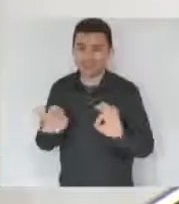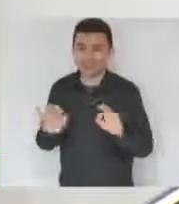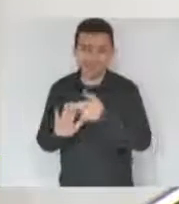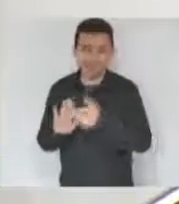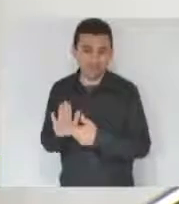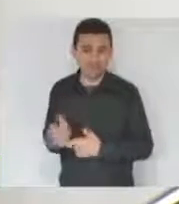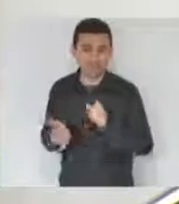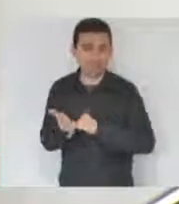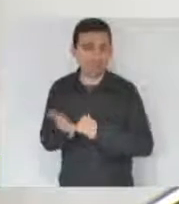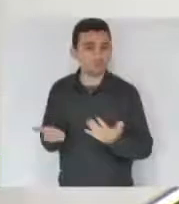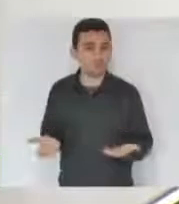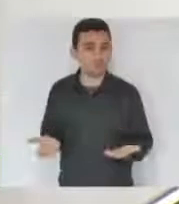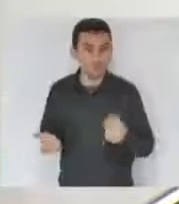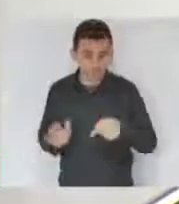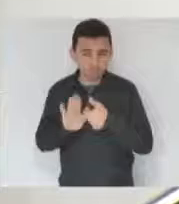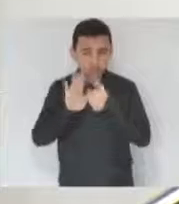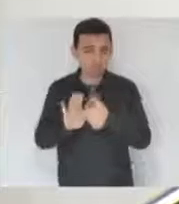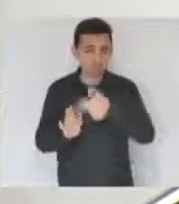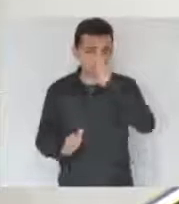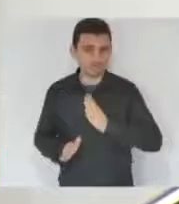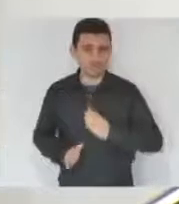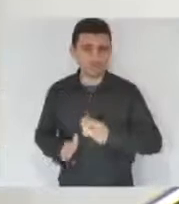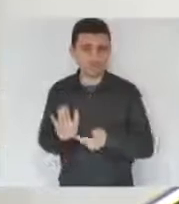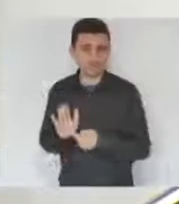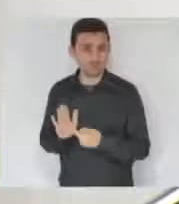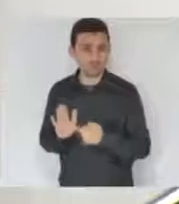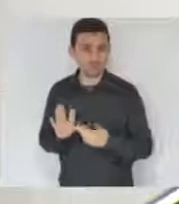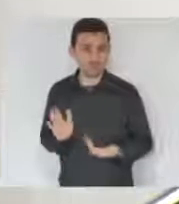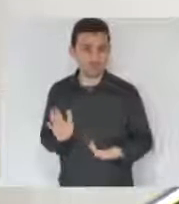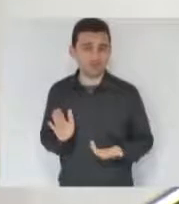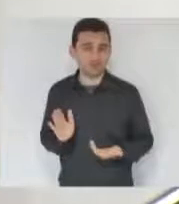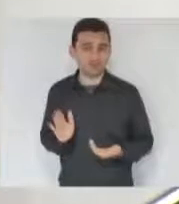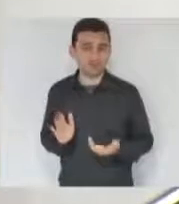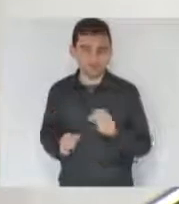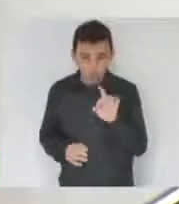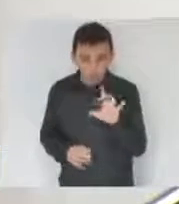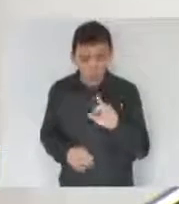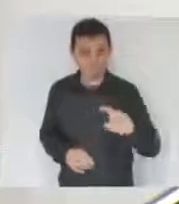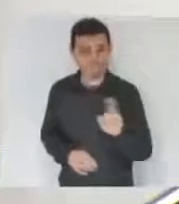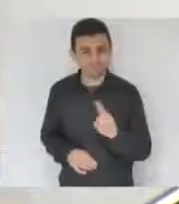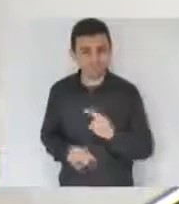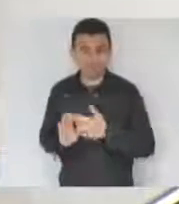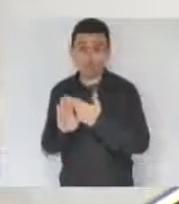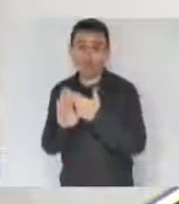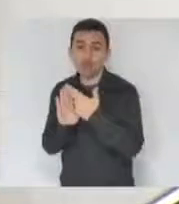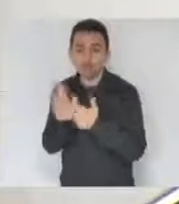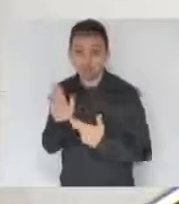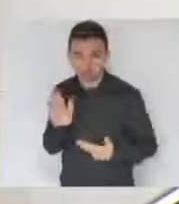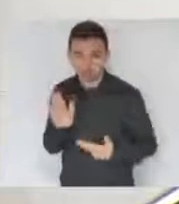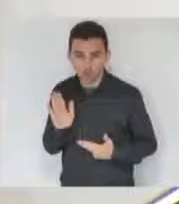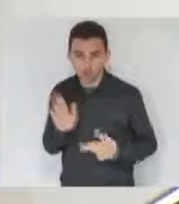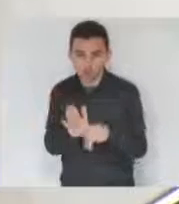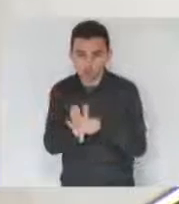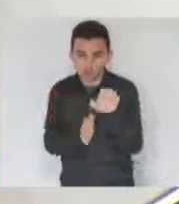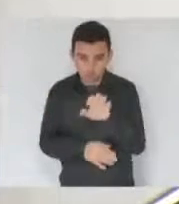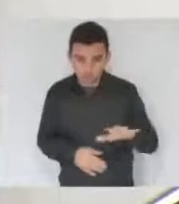isso aqui é o retrato do Brasil. Mas se não fosse só isso, O relatório do Tribunal de Contas Europeu, onde